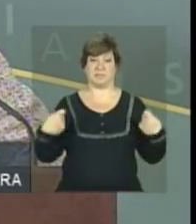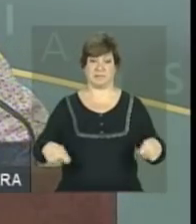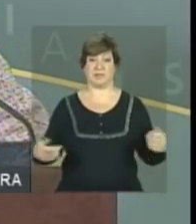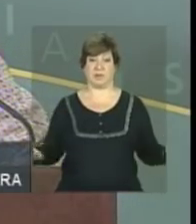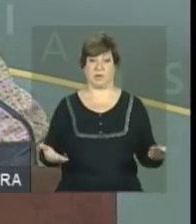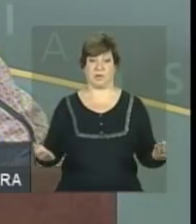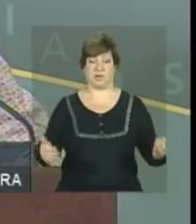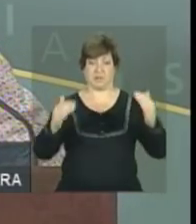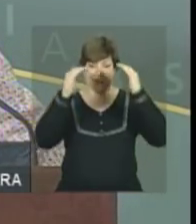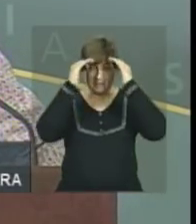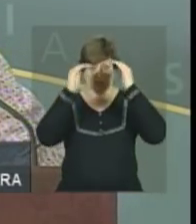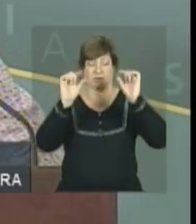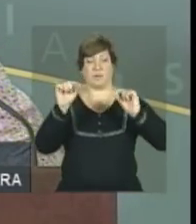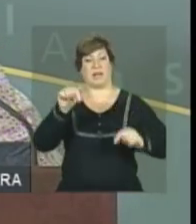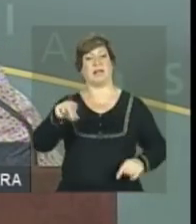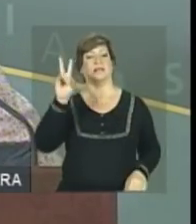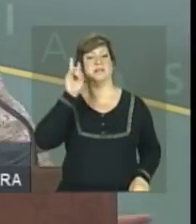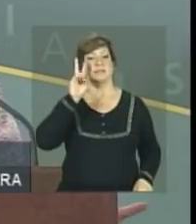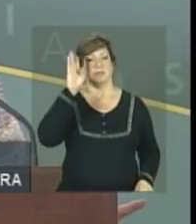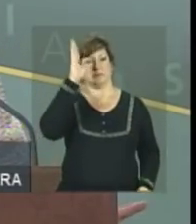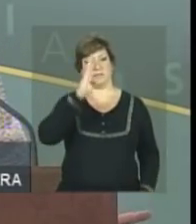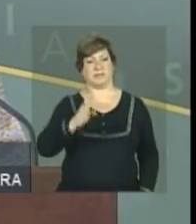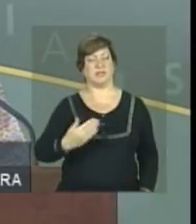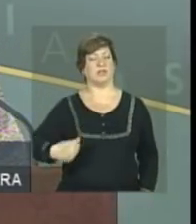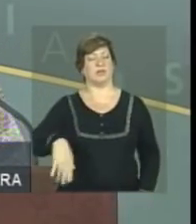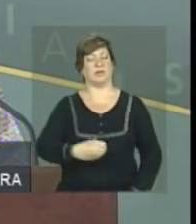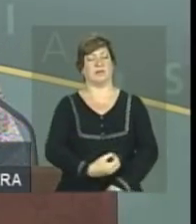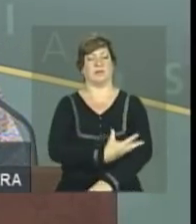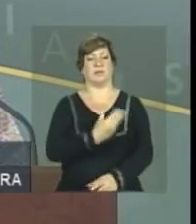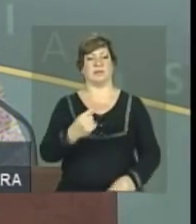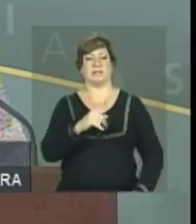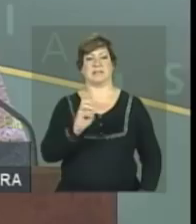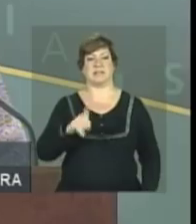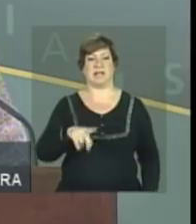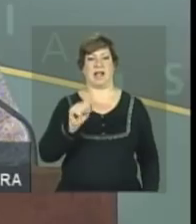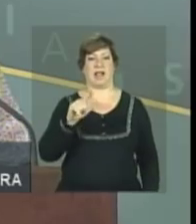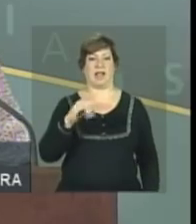uma homenagem a esse brasileiro que nos encantou a todos, José Alencar.